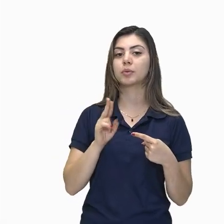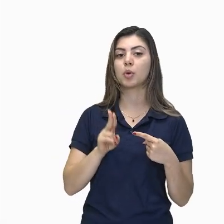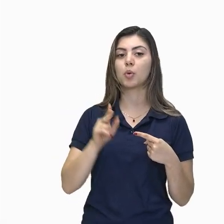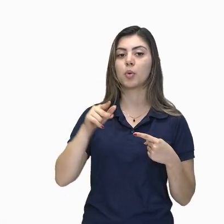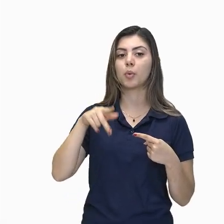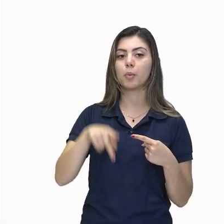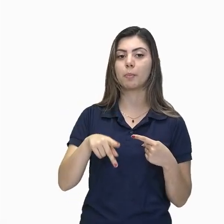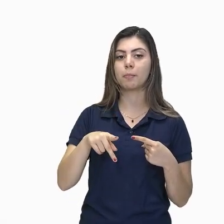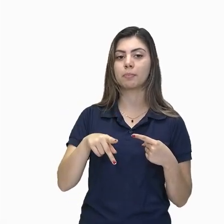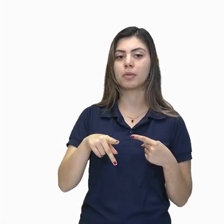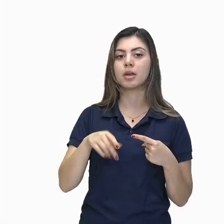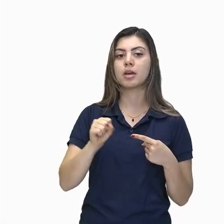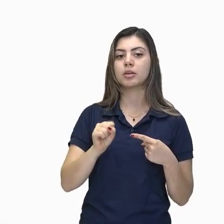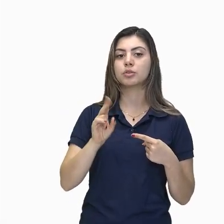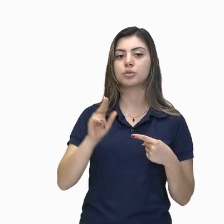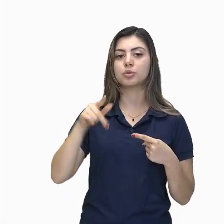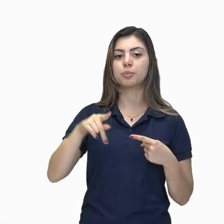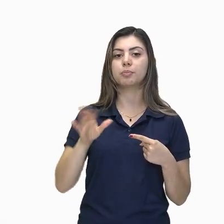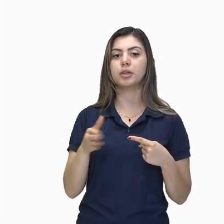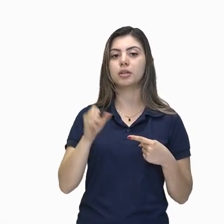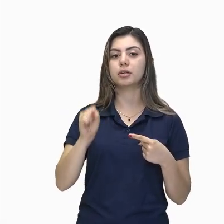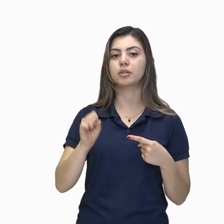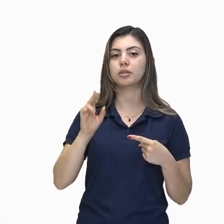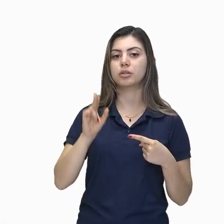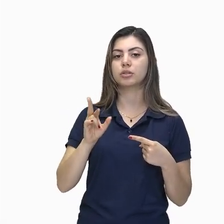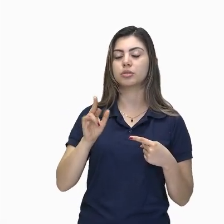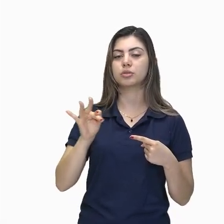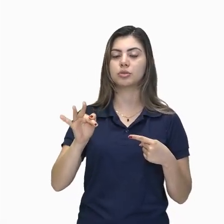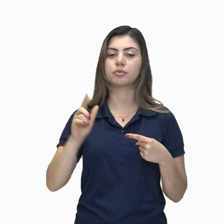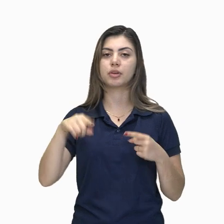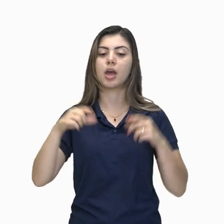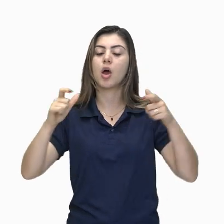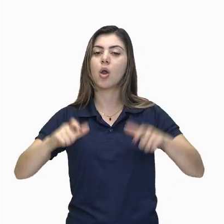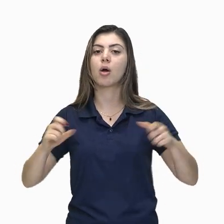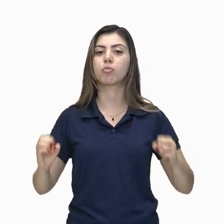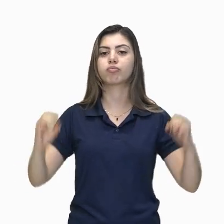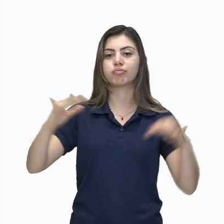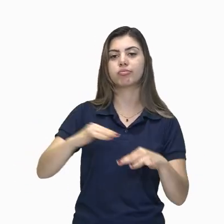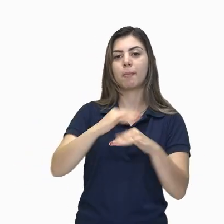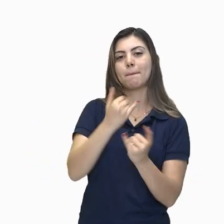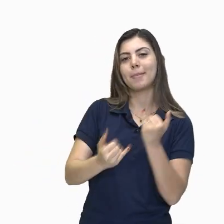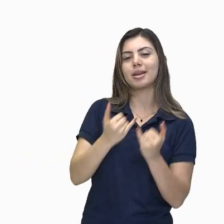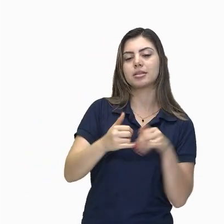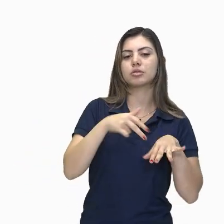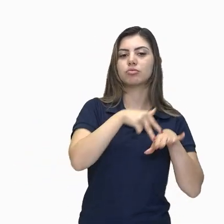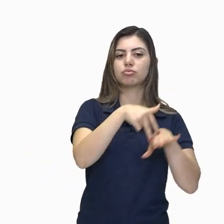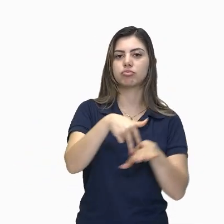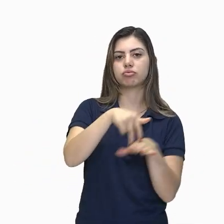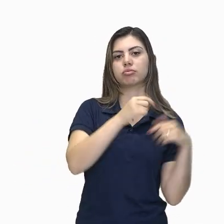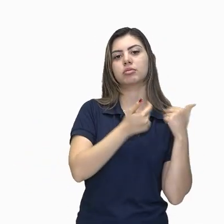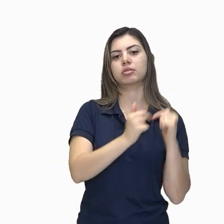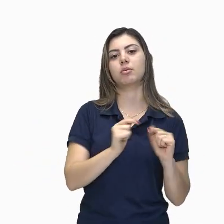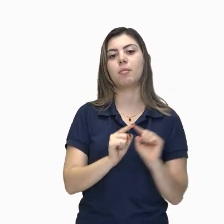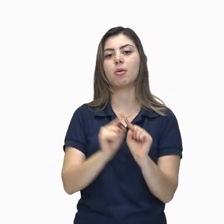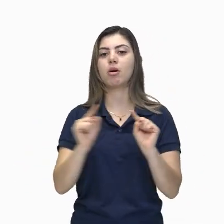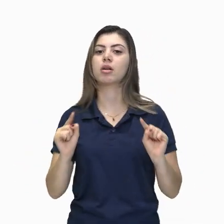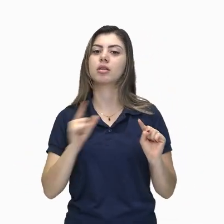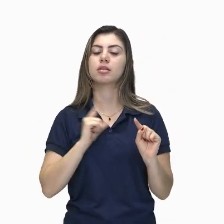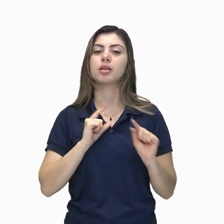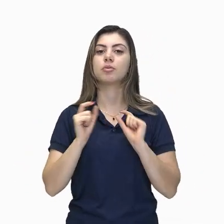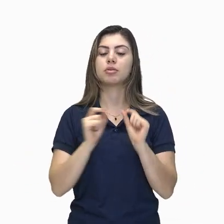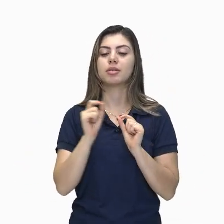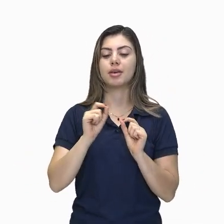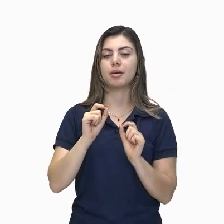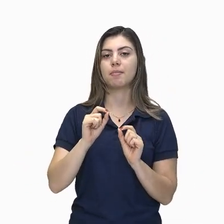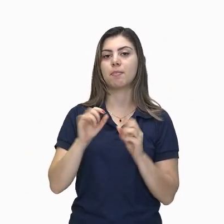isso? Praticado aonde, gente? Em ondas, semelhante ao surf tradicional, mas com a adição